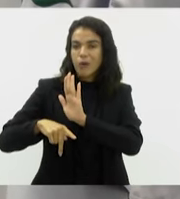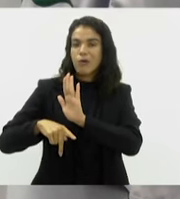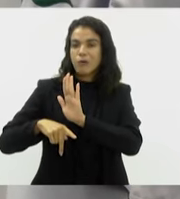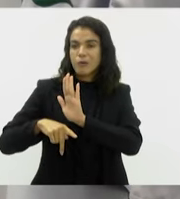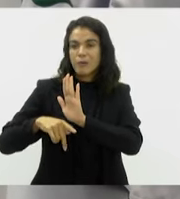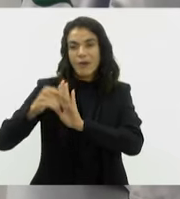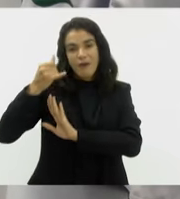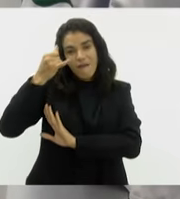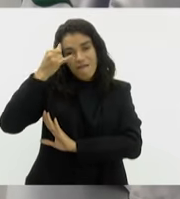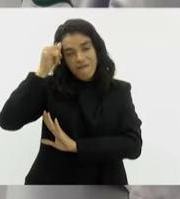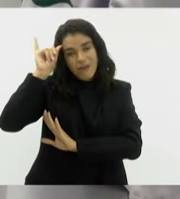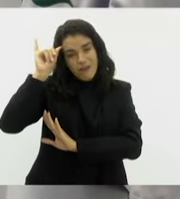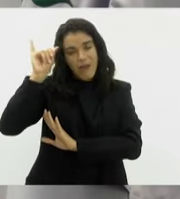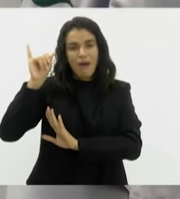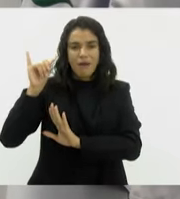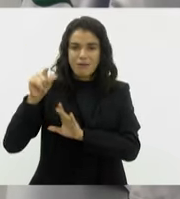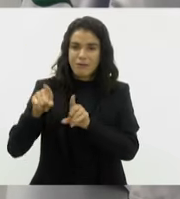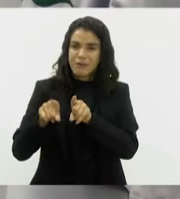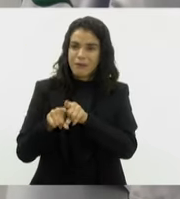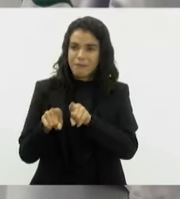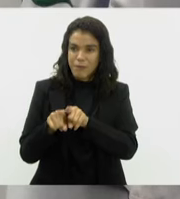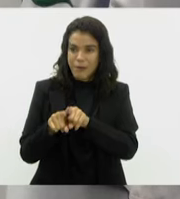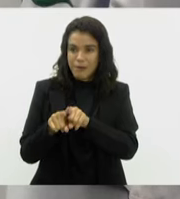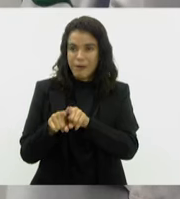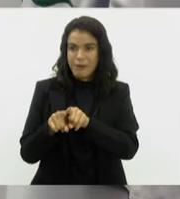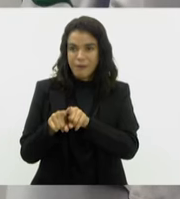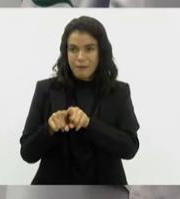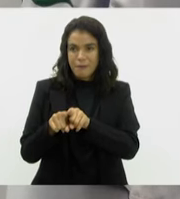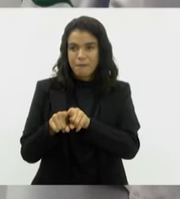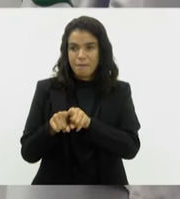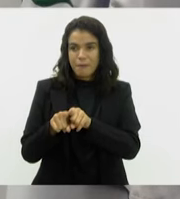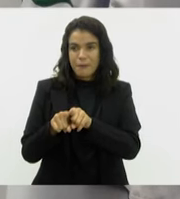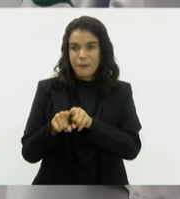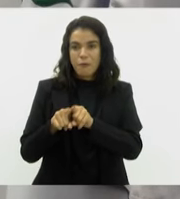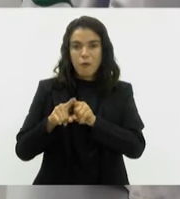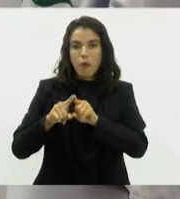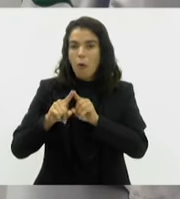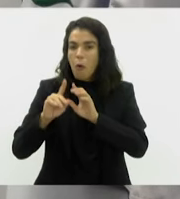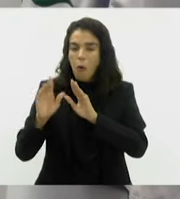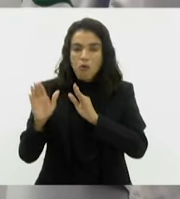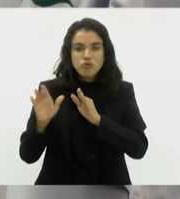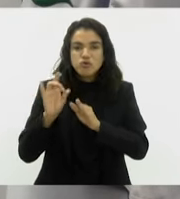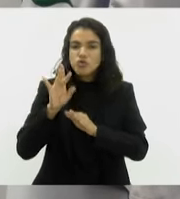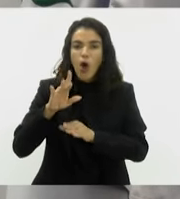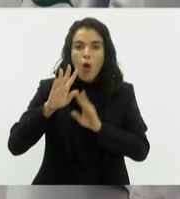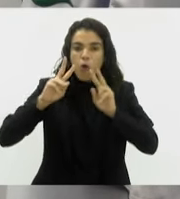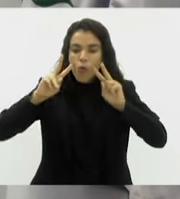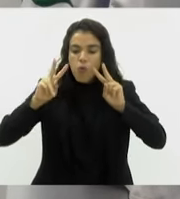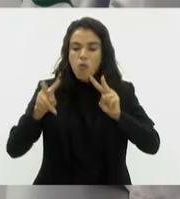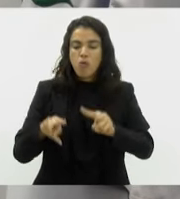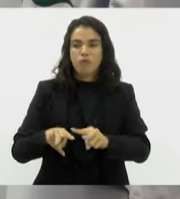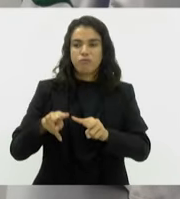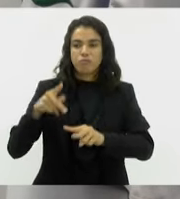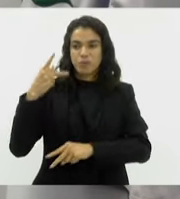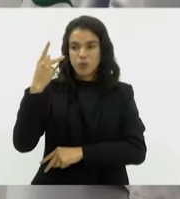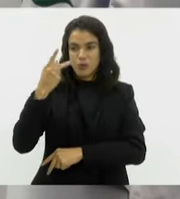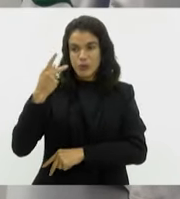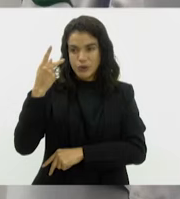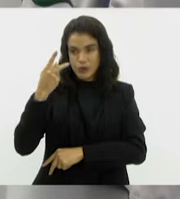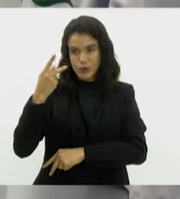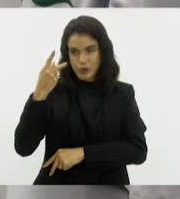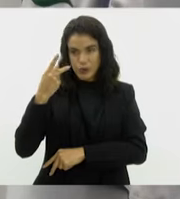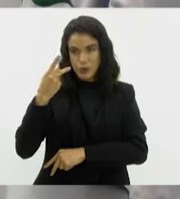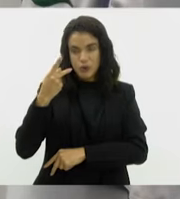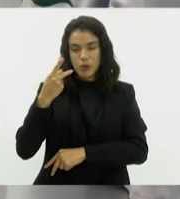uma corrida desenfreada, às vezes com um viés político, para que a gente possa ter a pertinência dos temas que a gente está discutindo, seja